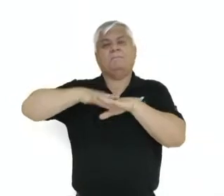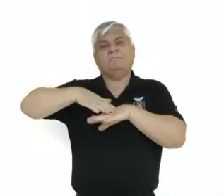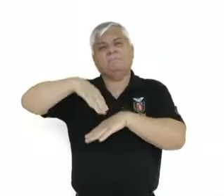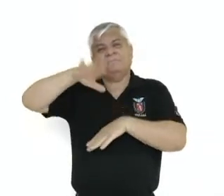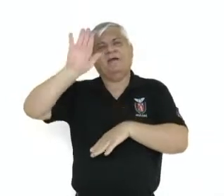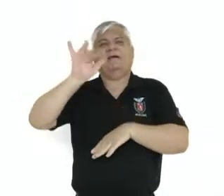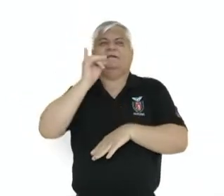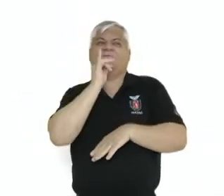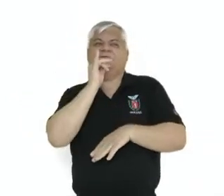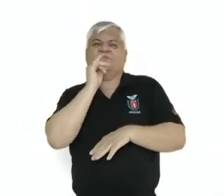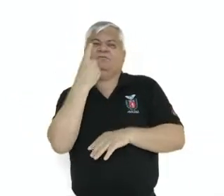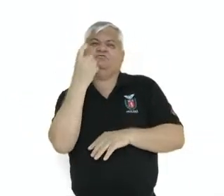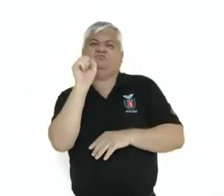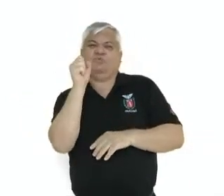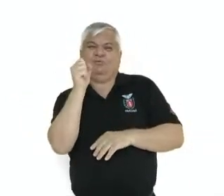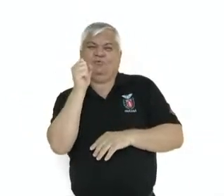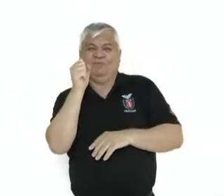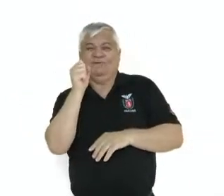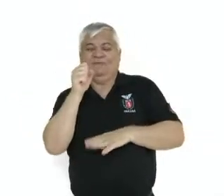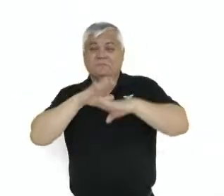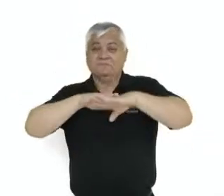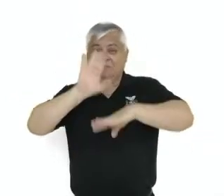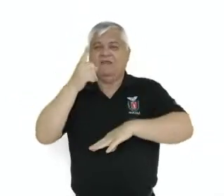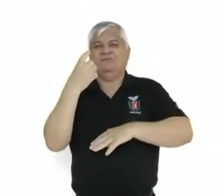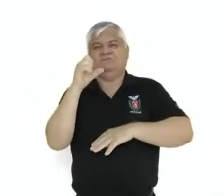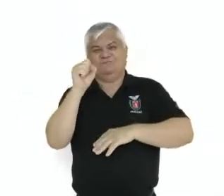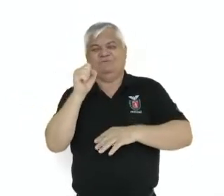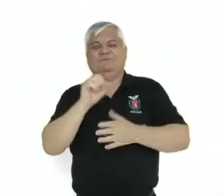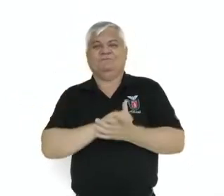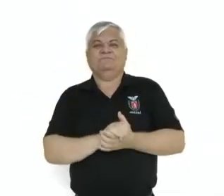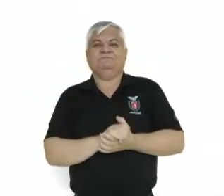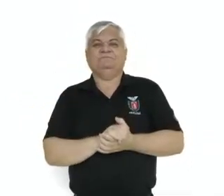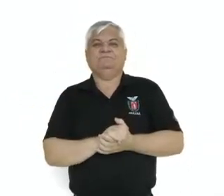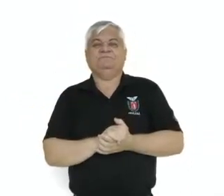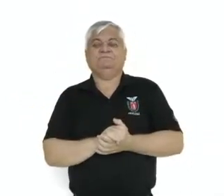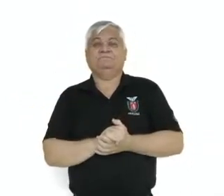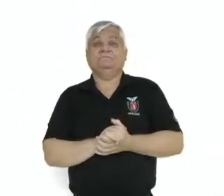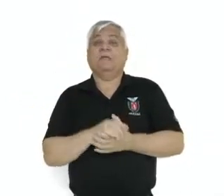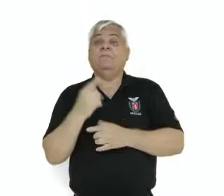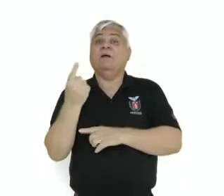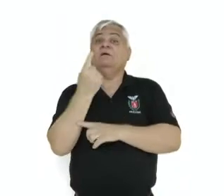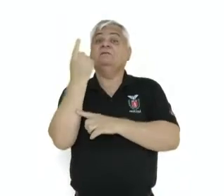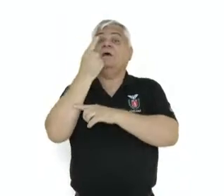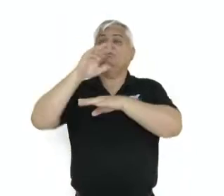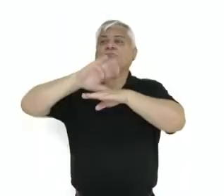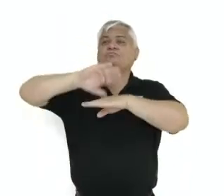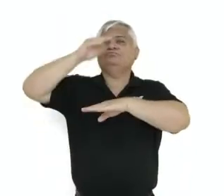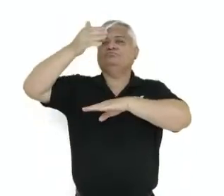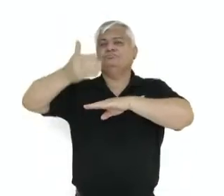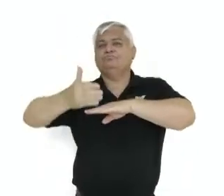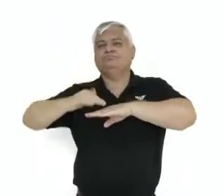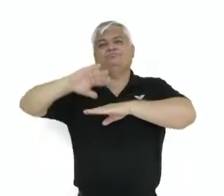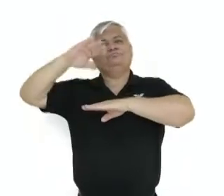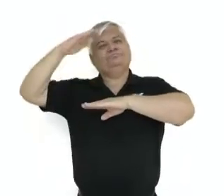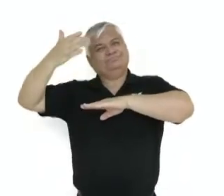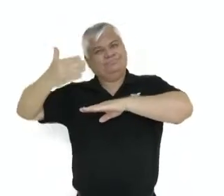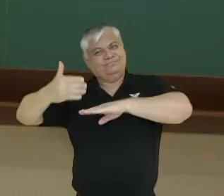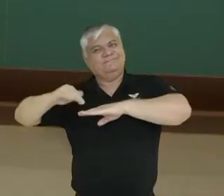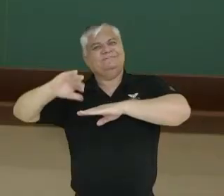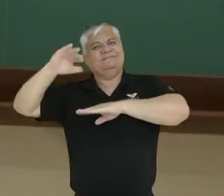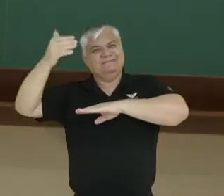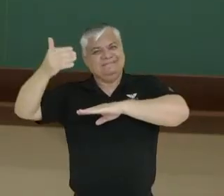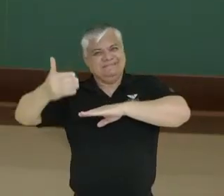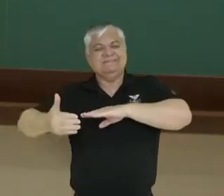longo do ano a 18 graus centígrados. Nas porções mais altas, né, de altitude mais elevada